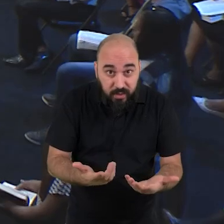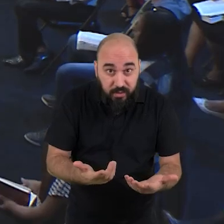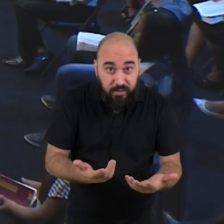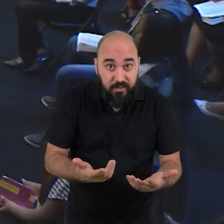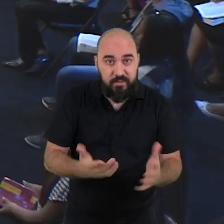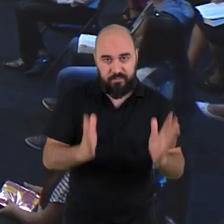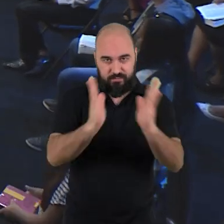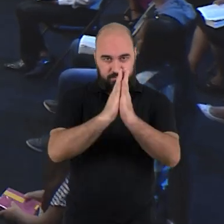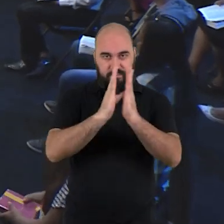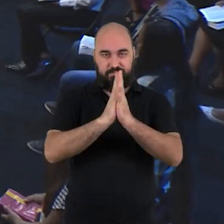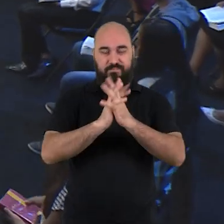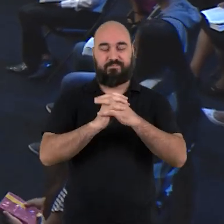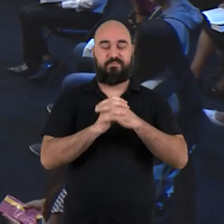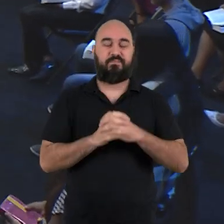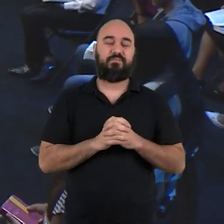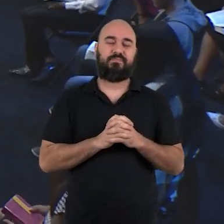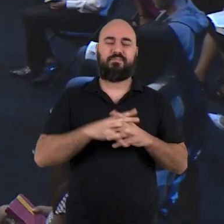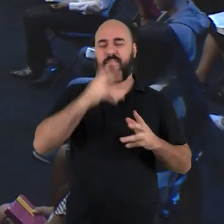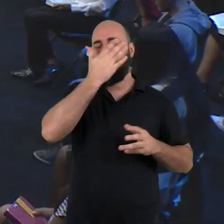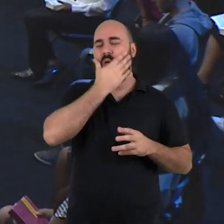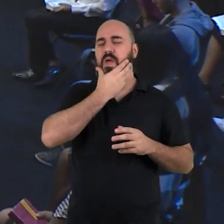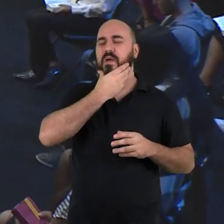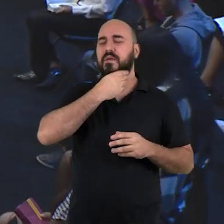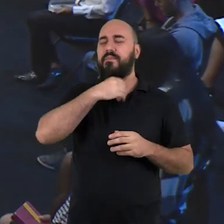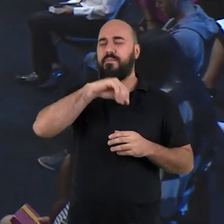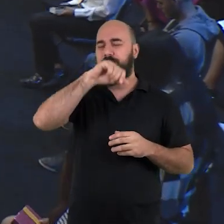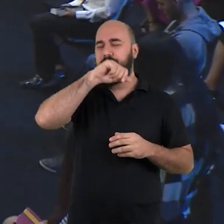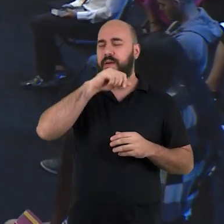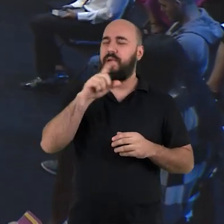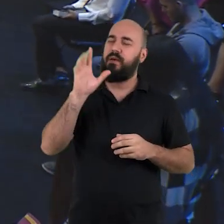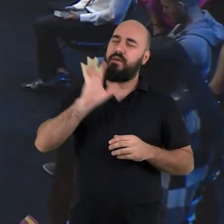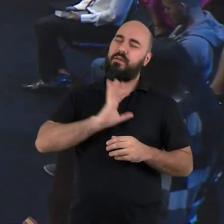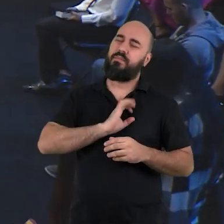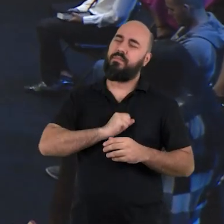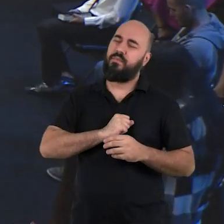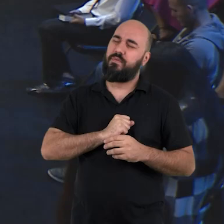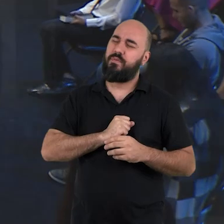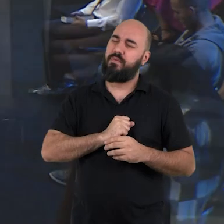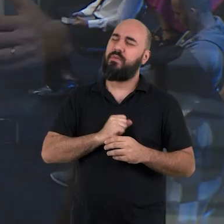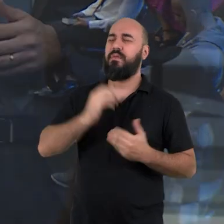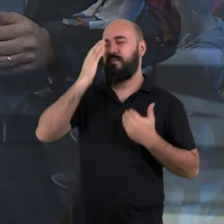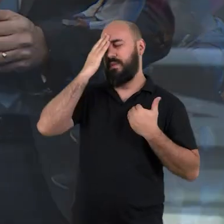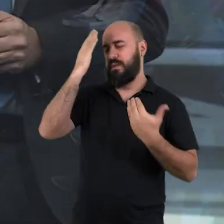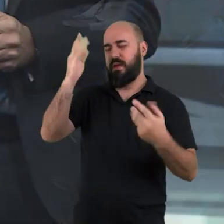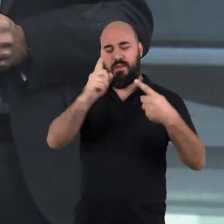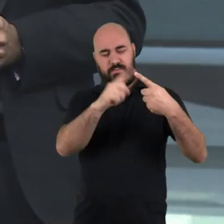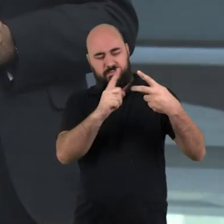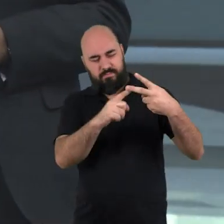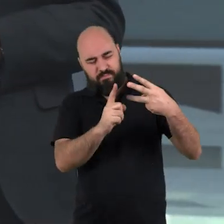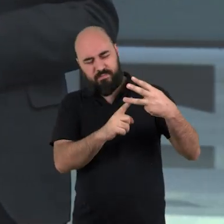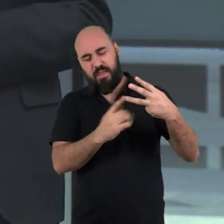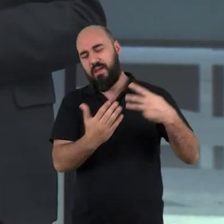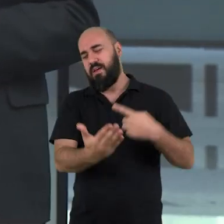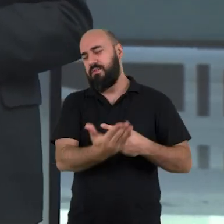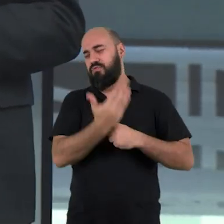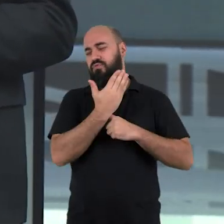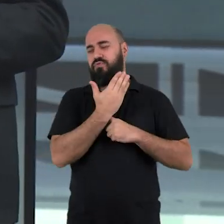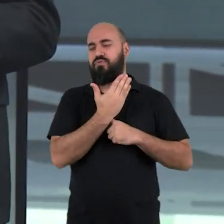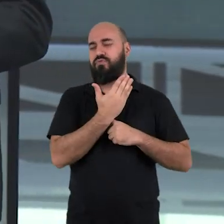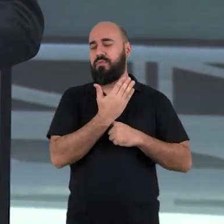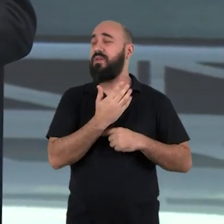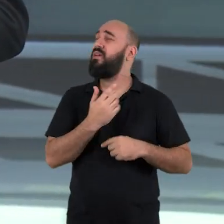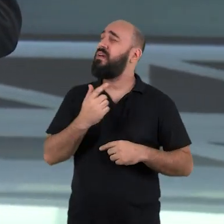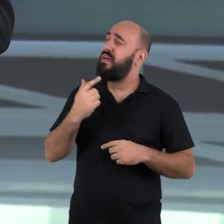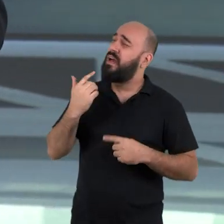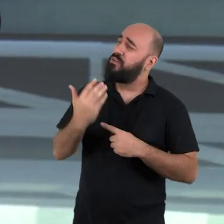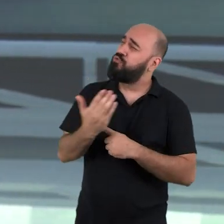olhos e ore comigo. Pai de amor, Deus querido, obrigado pelos passos que temos para a salvação. Ajuda-nos